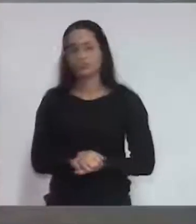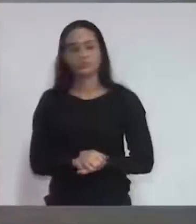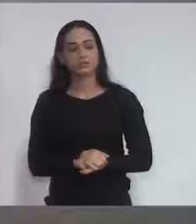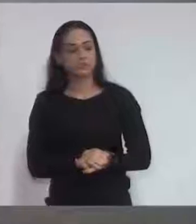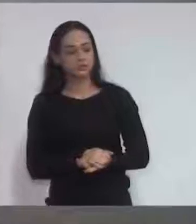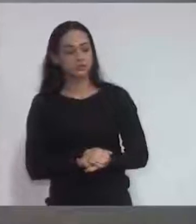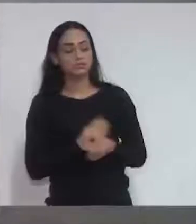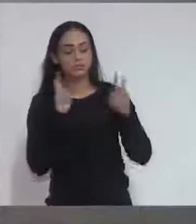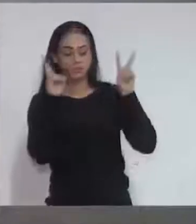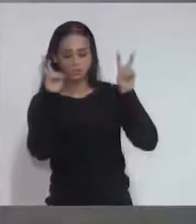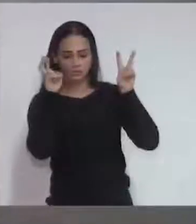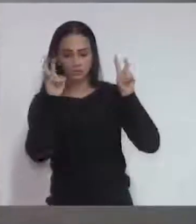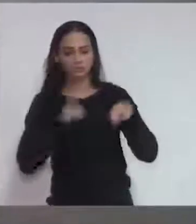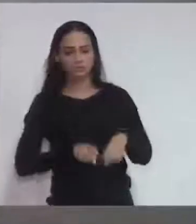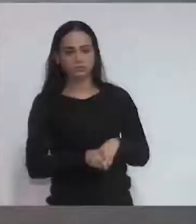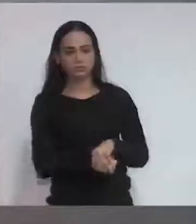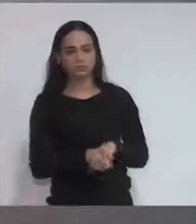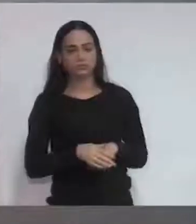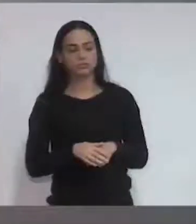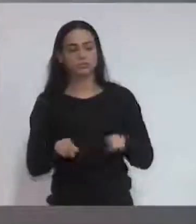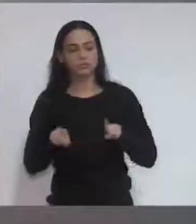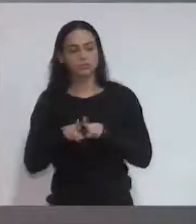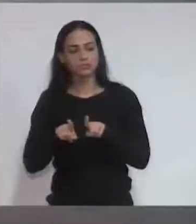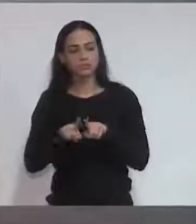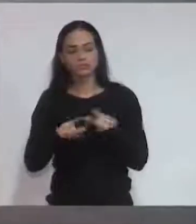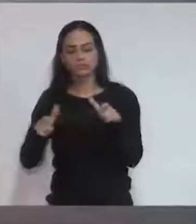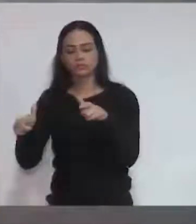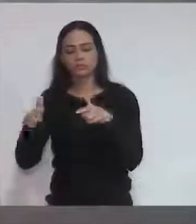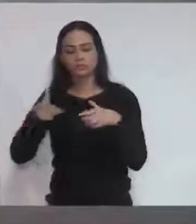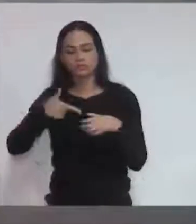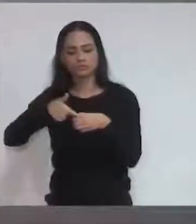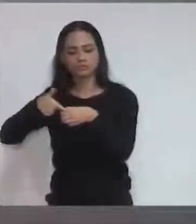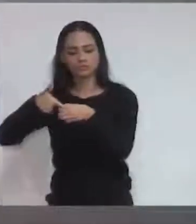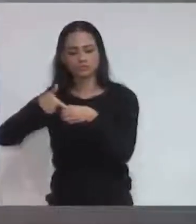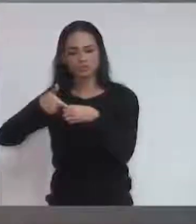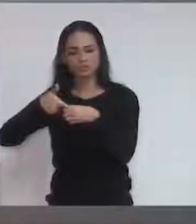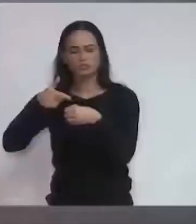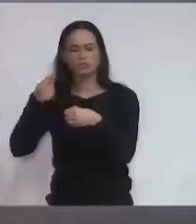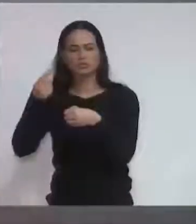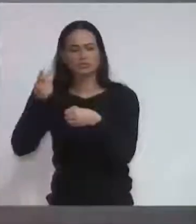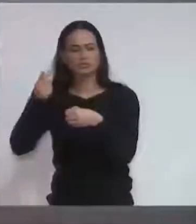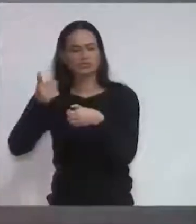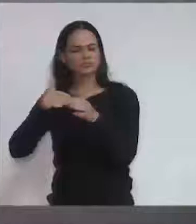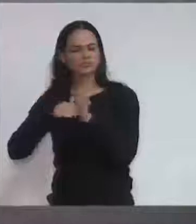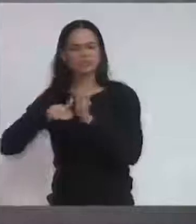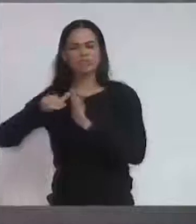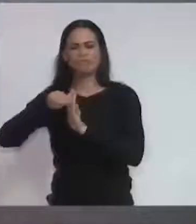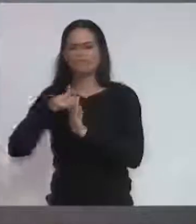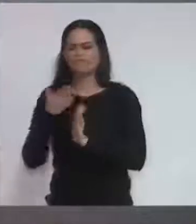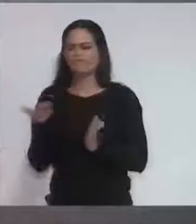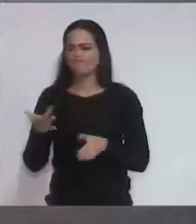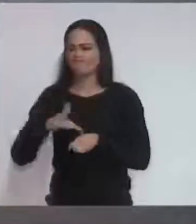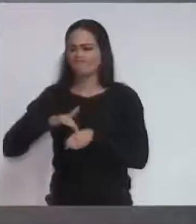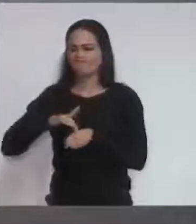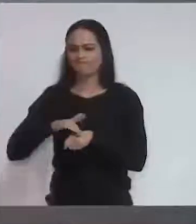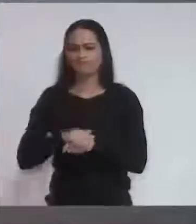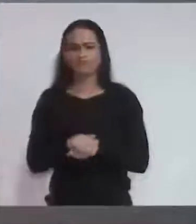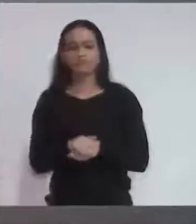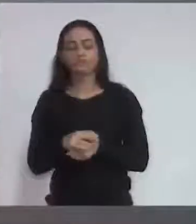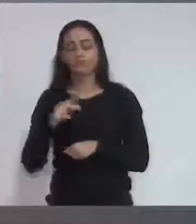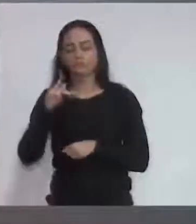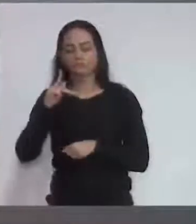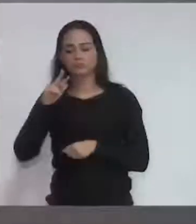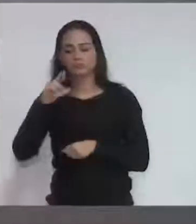falando dos preços praticados pelos postos de combustível, a Fundação Procon e os Procons